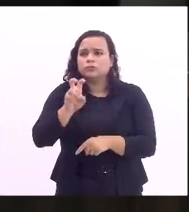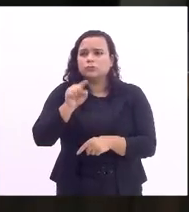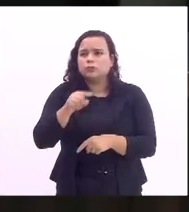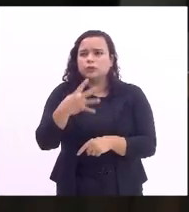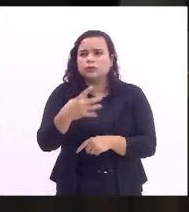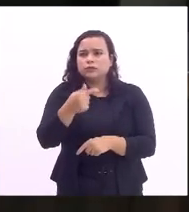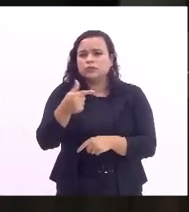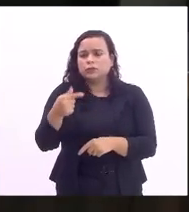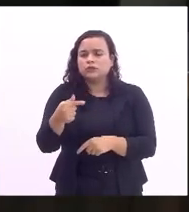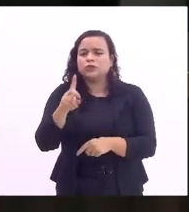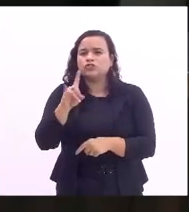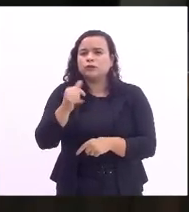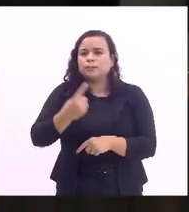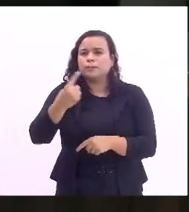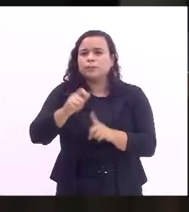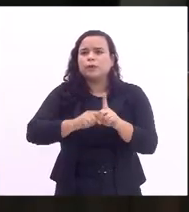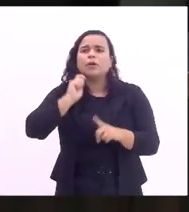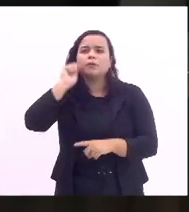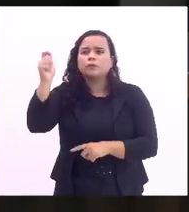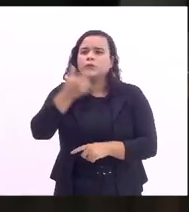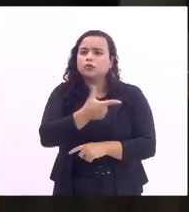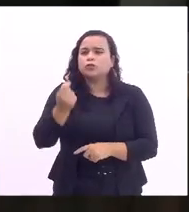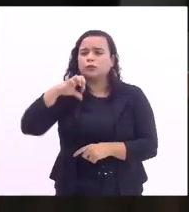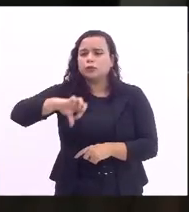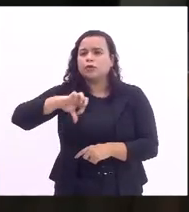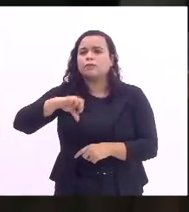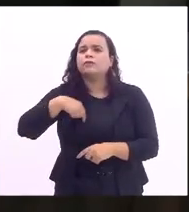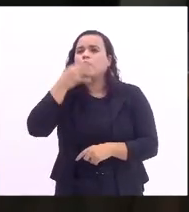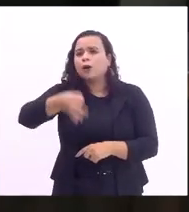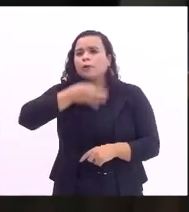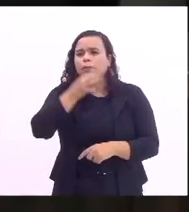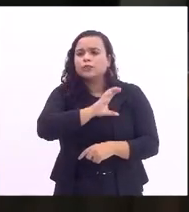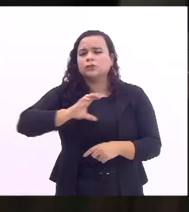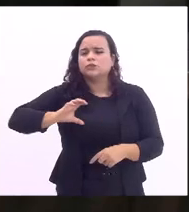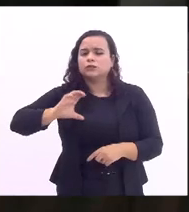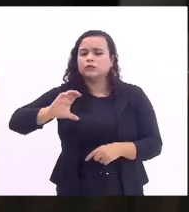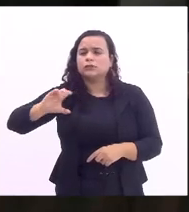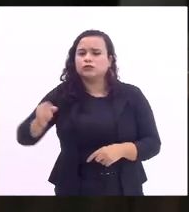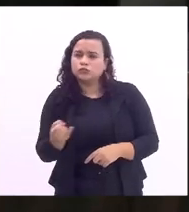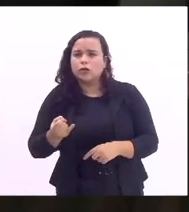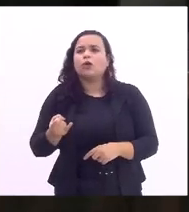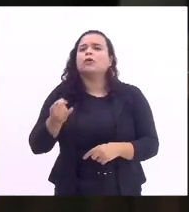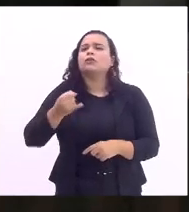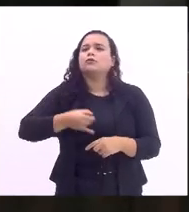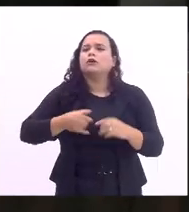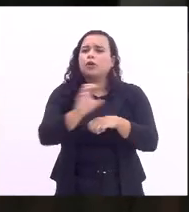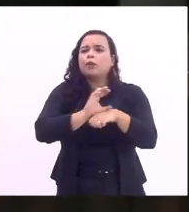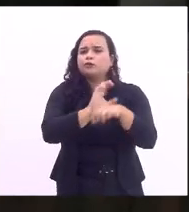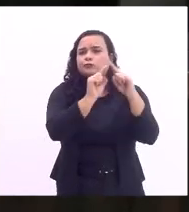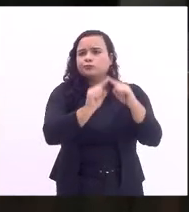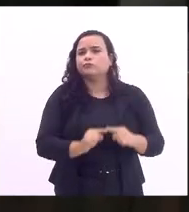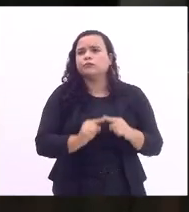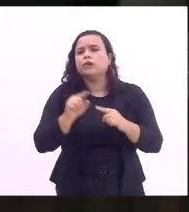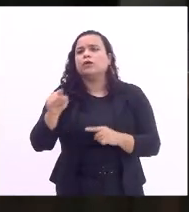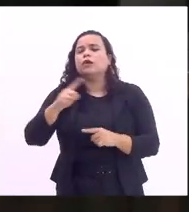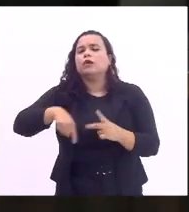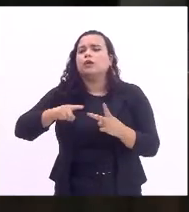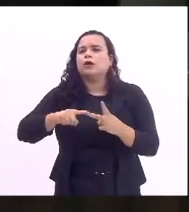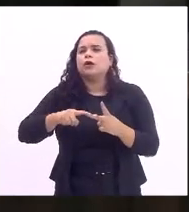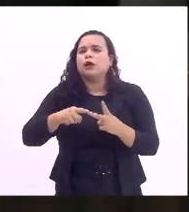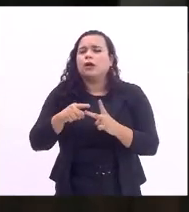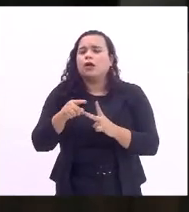2009. Pareceres da Comissão de Constituição e Justiça pela Constitucionalidade. Legislação Constitucional, Complementar e Códigos, favorável. De